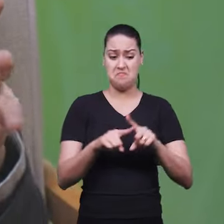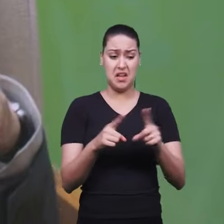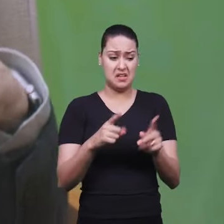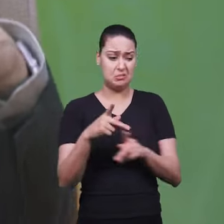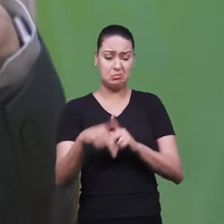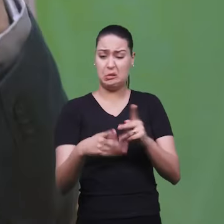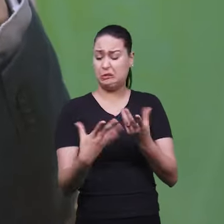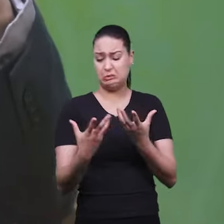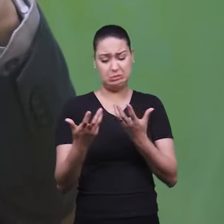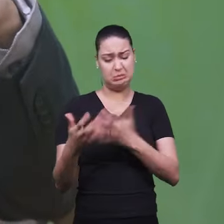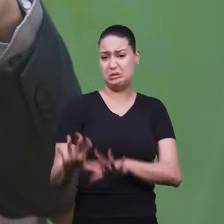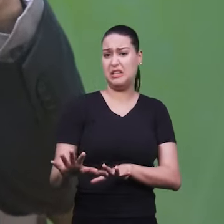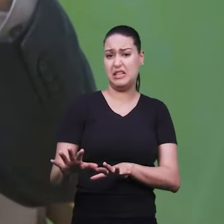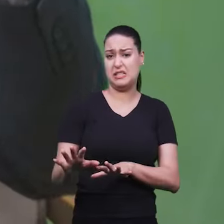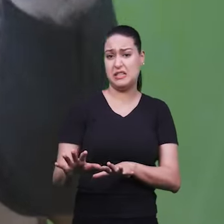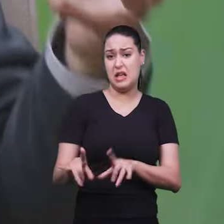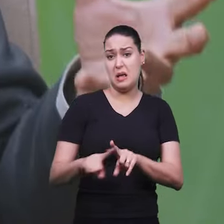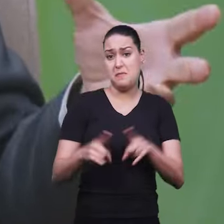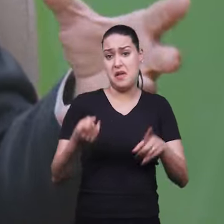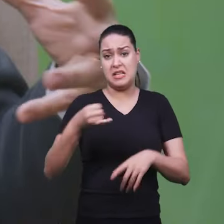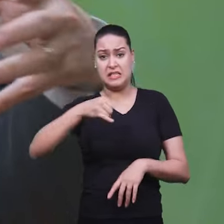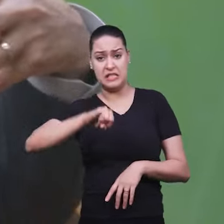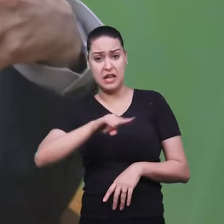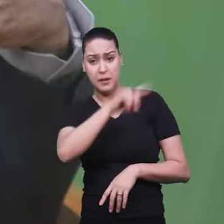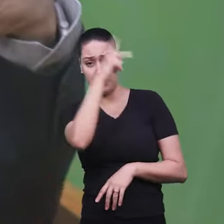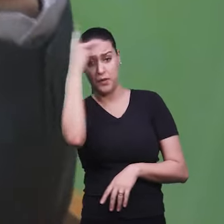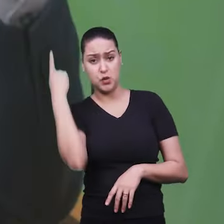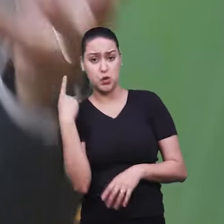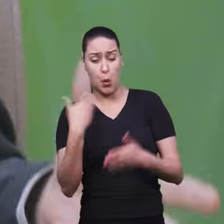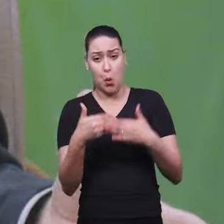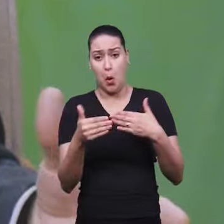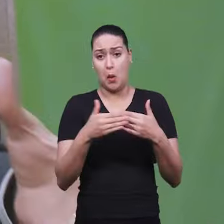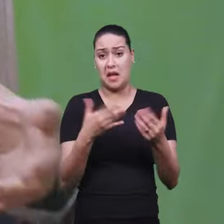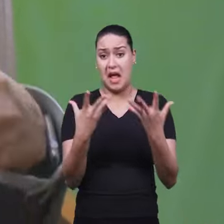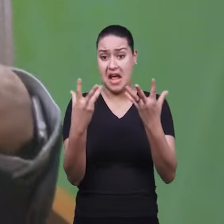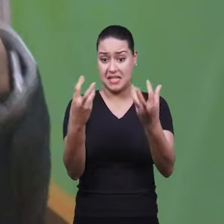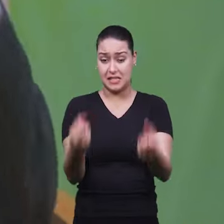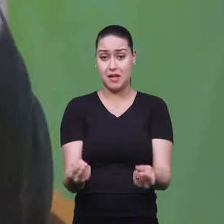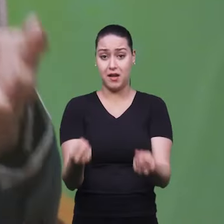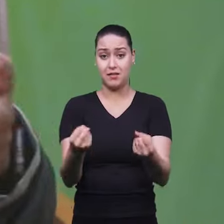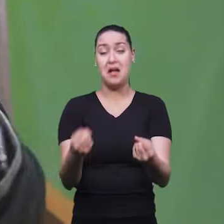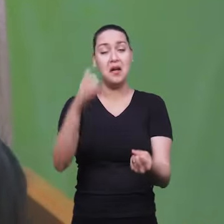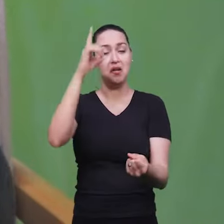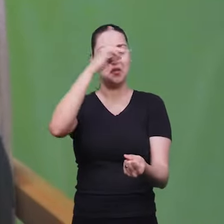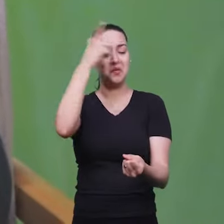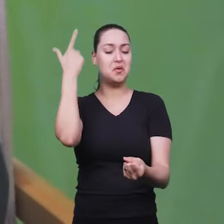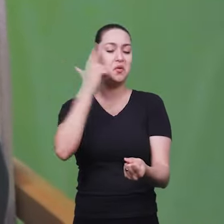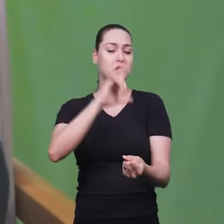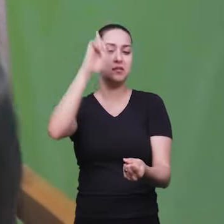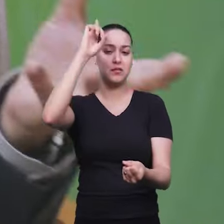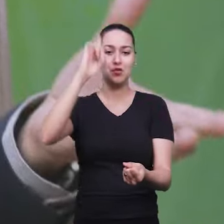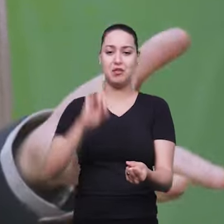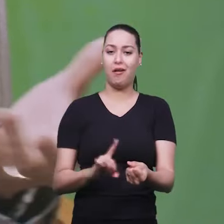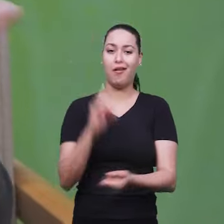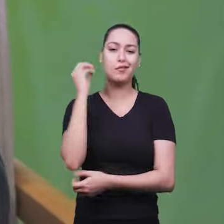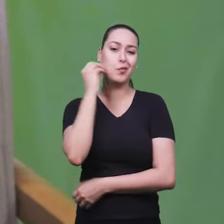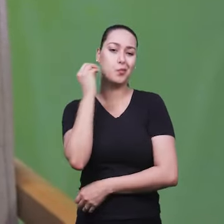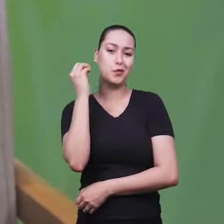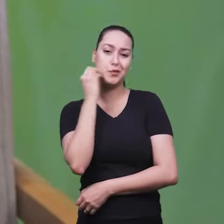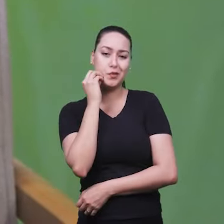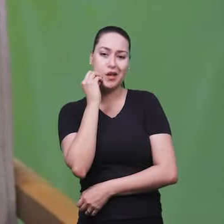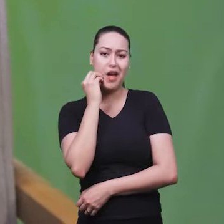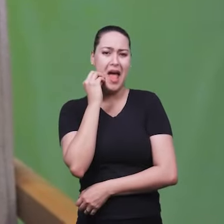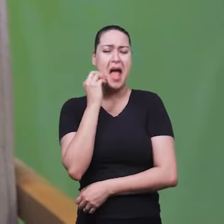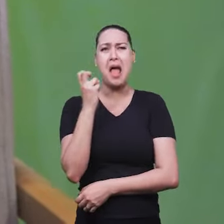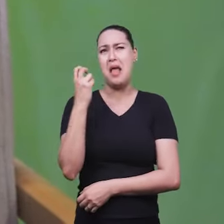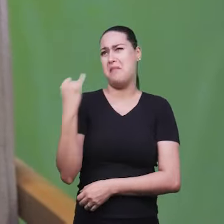receberem, ele vai dar o direito, o poder, a chance, a oportunidade, não